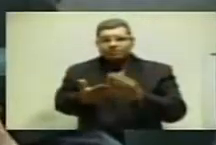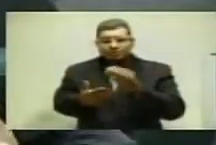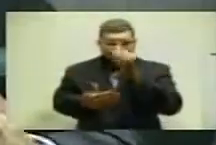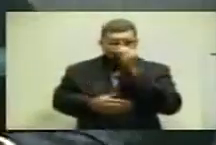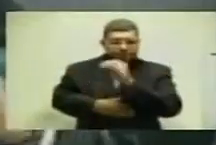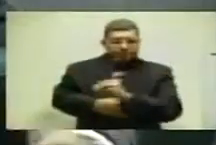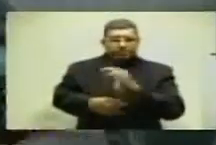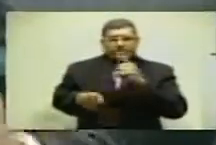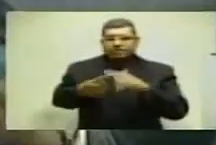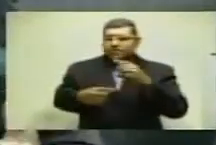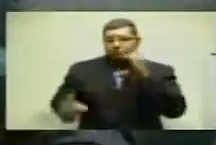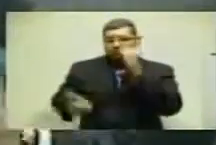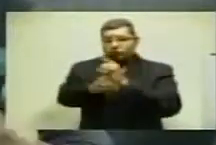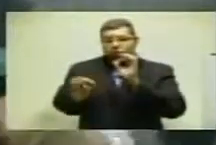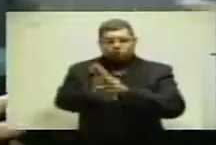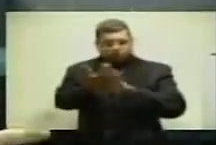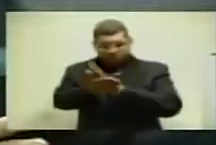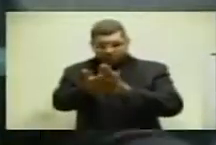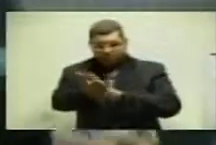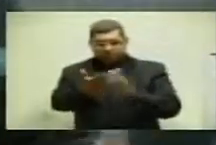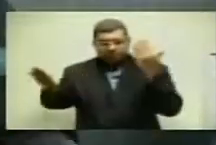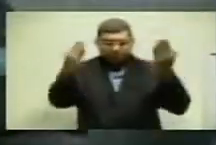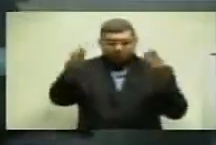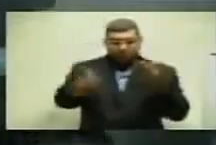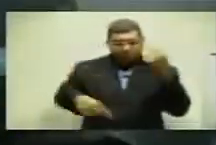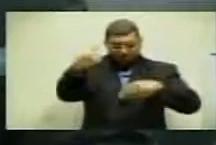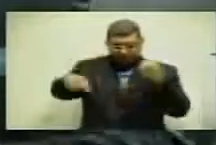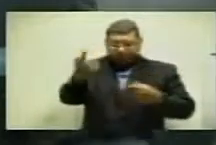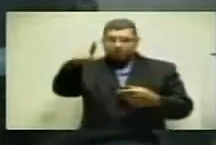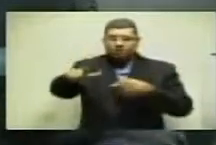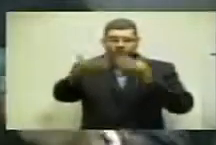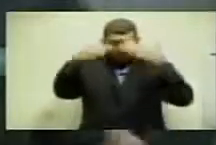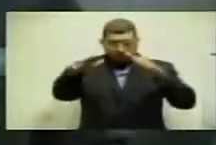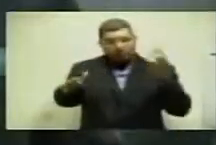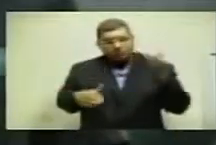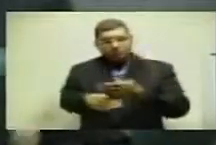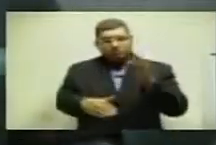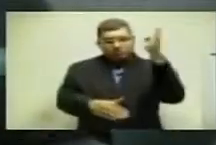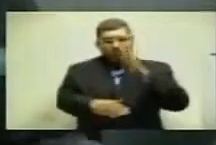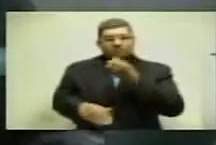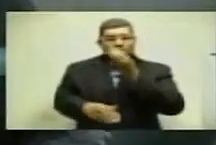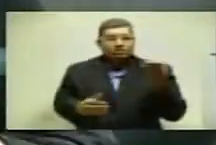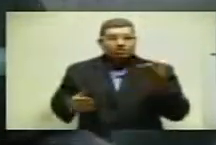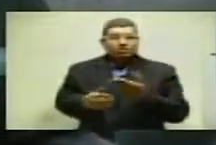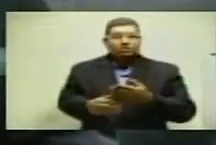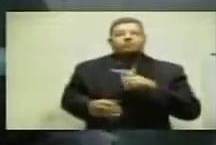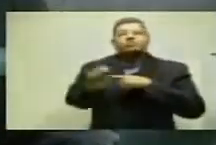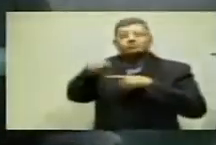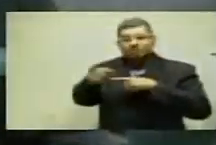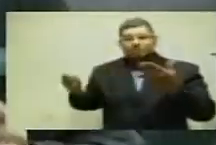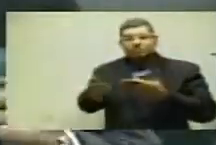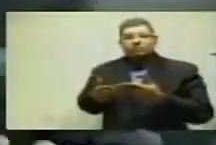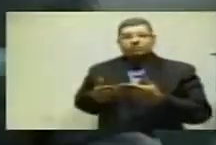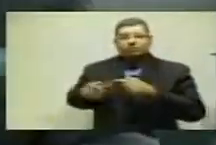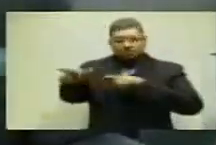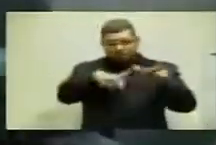ruir, porque não encontra mais vantagens comparativas de competir com outras praças brasileiras. Então, há sim